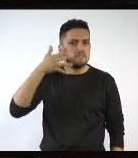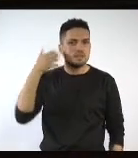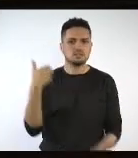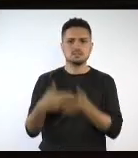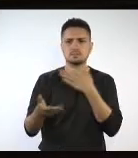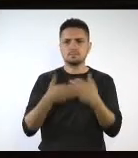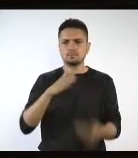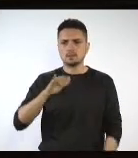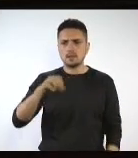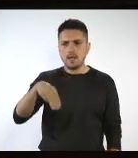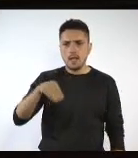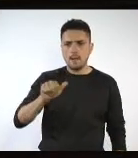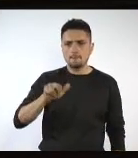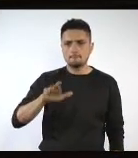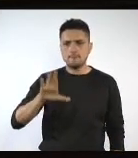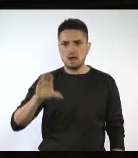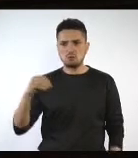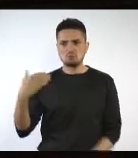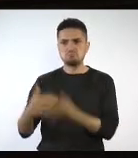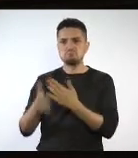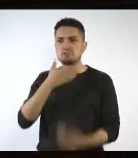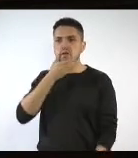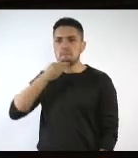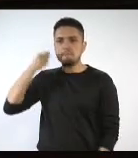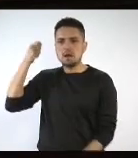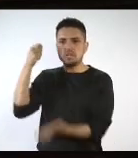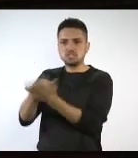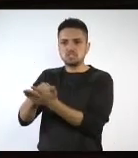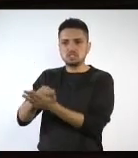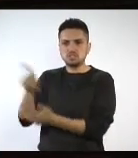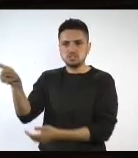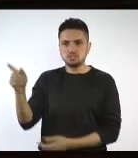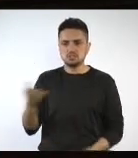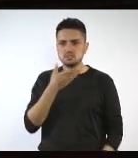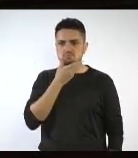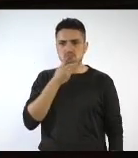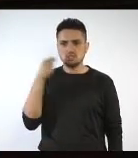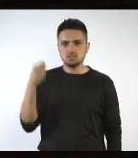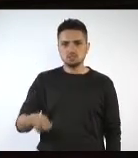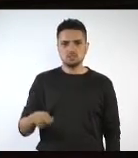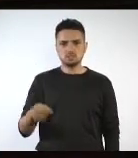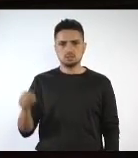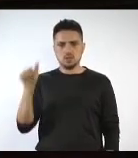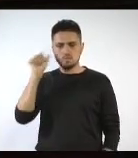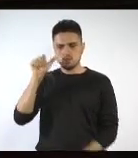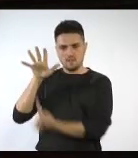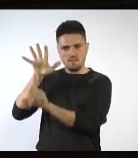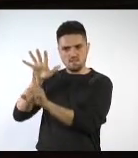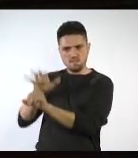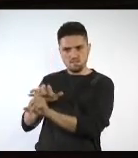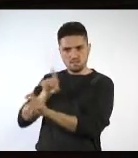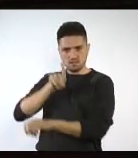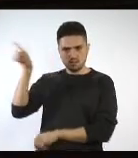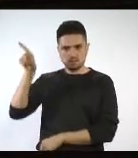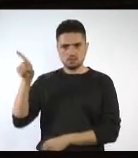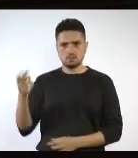Feliciano, nem qualquer outro machista, misógino que estejam no poder. Muito obrigada, senhora presidenta.